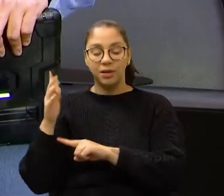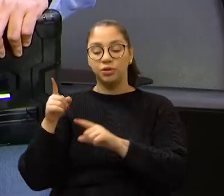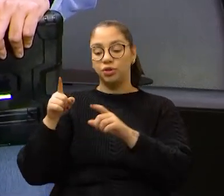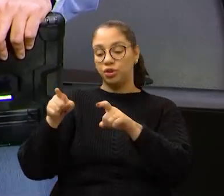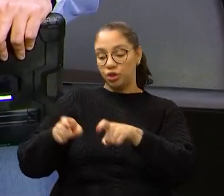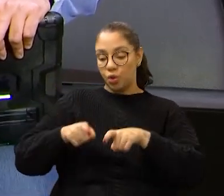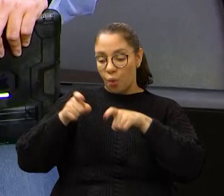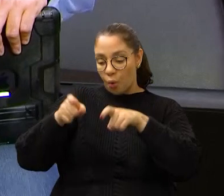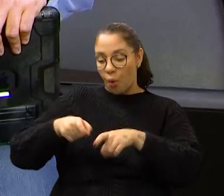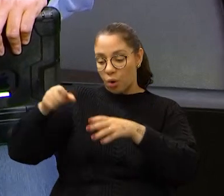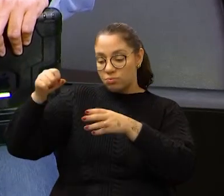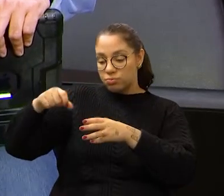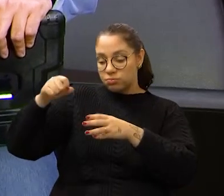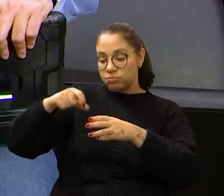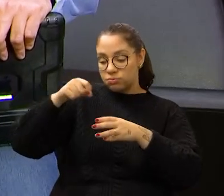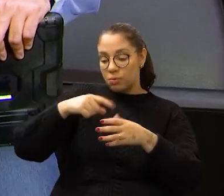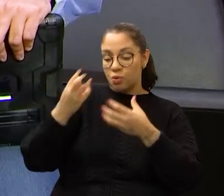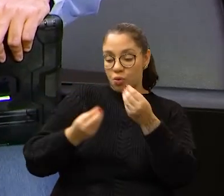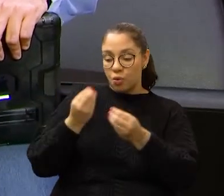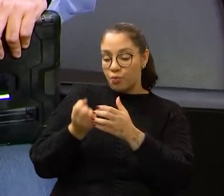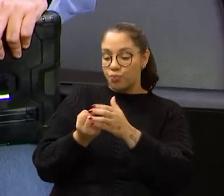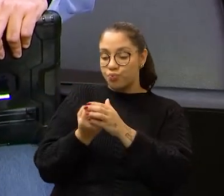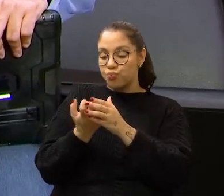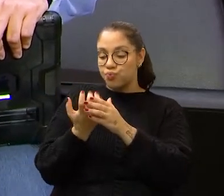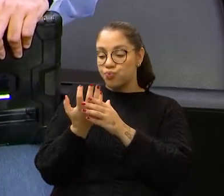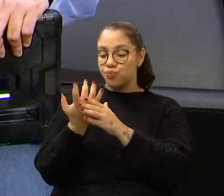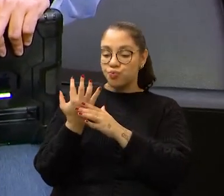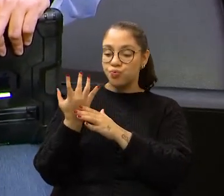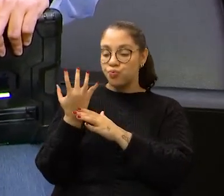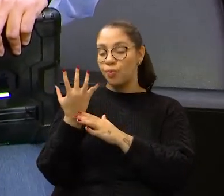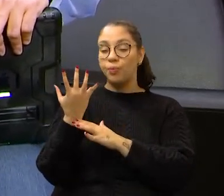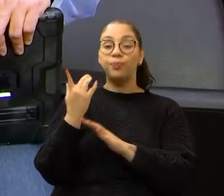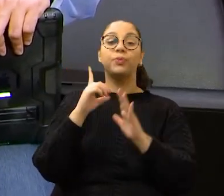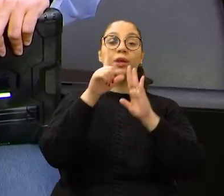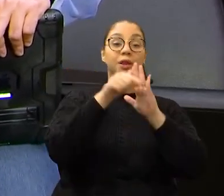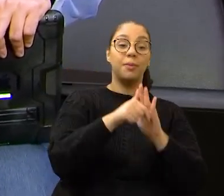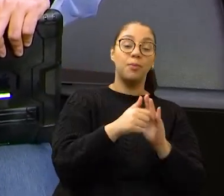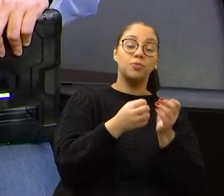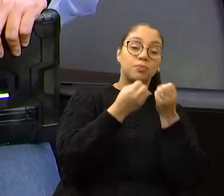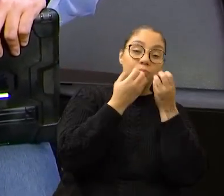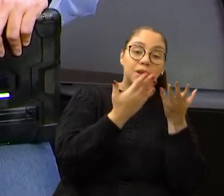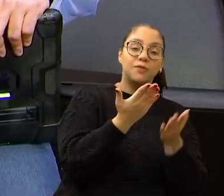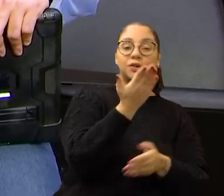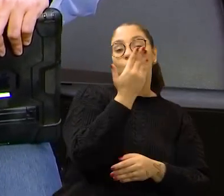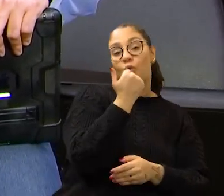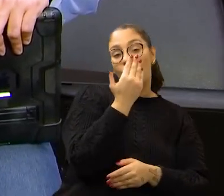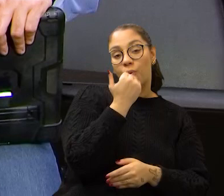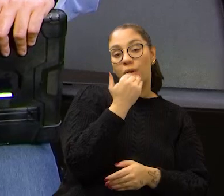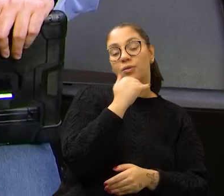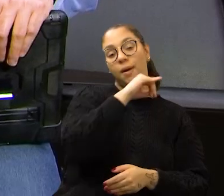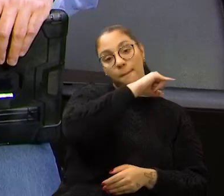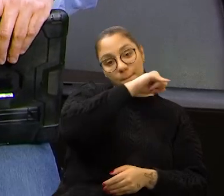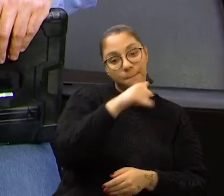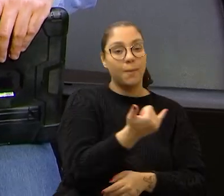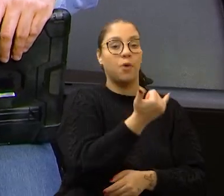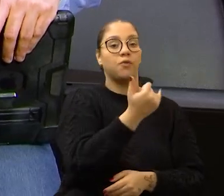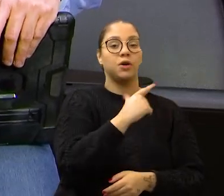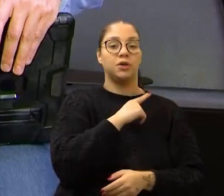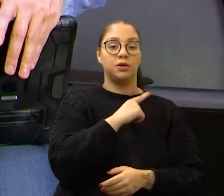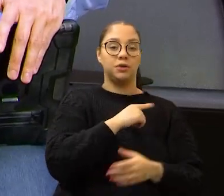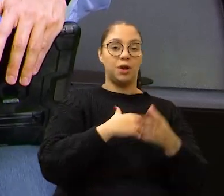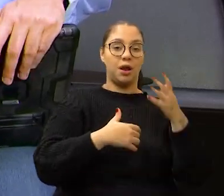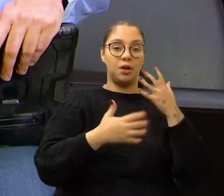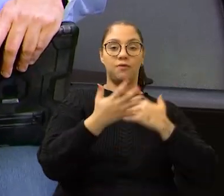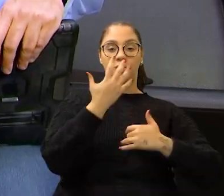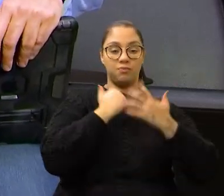de você cuidar de uma horta, de saber como que ela vai crescer, e depois tem o benefício da parte alimentar, porque você vai estar adquirindo